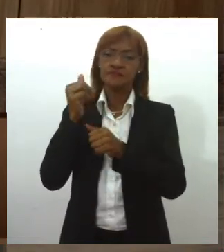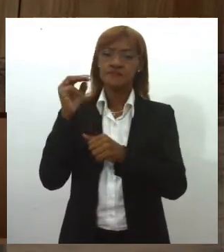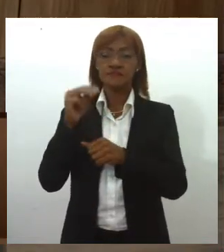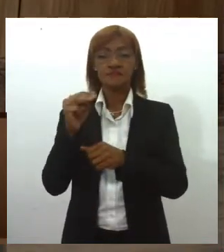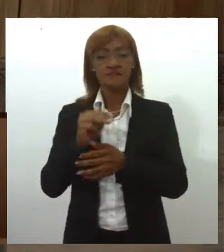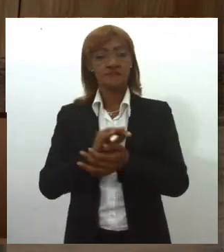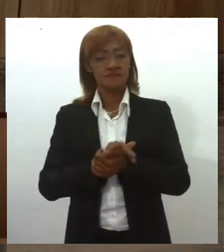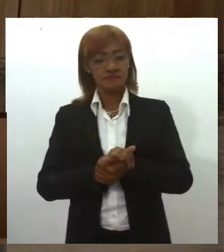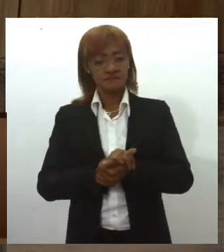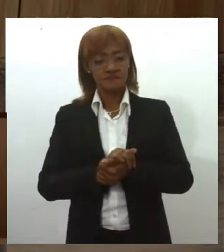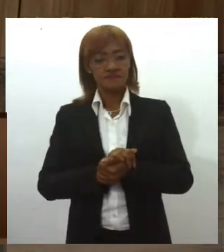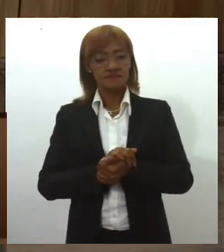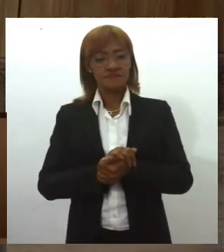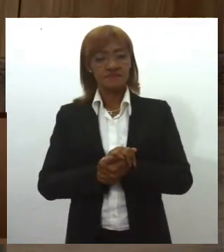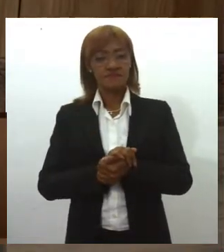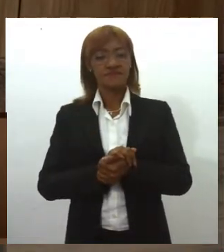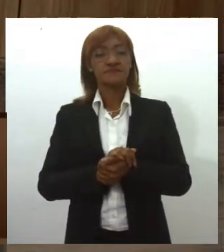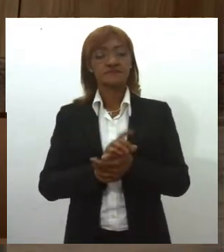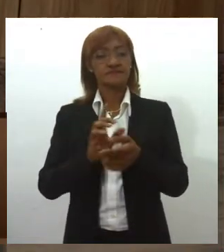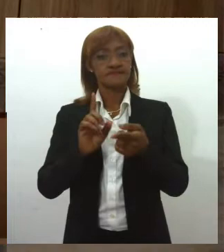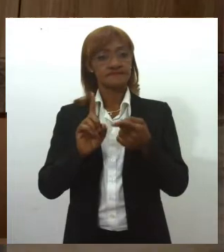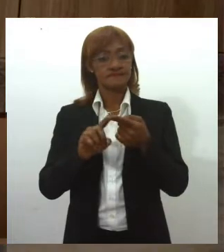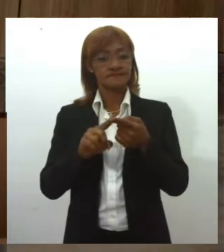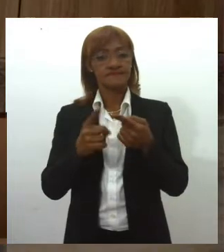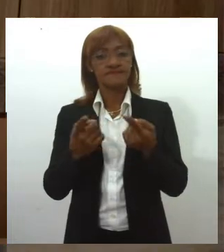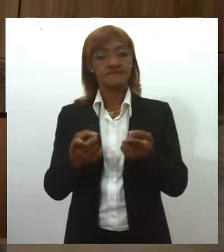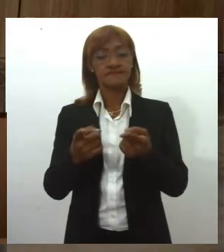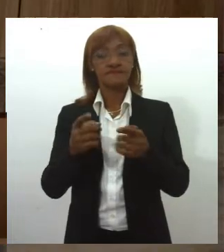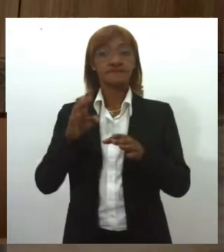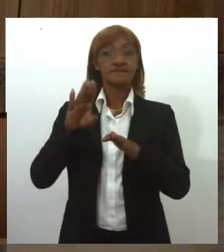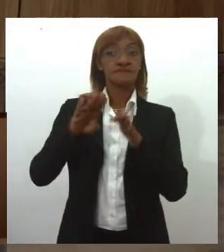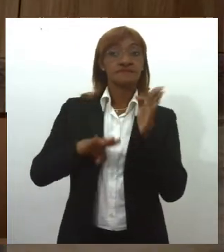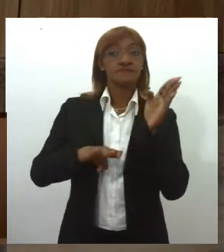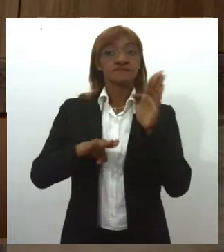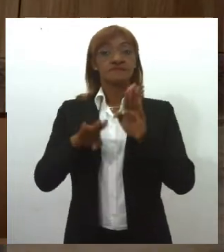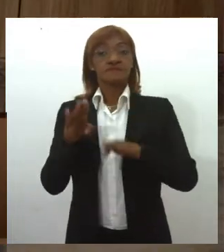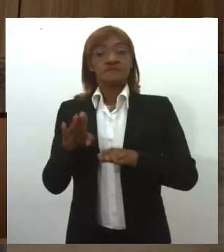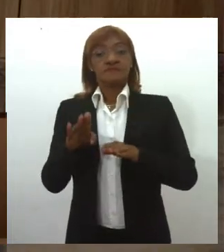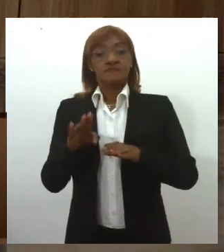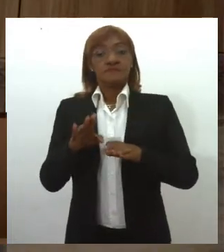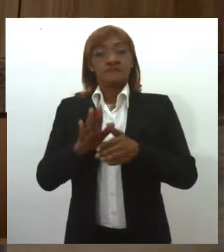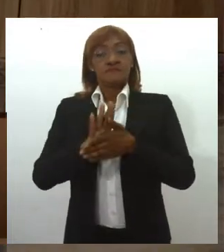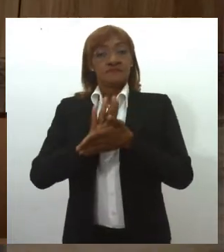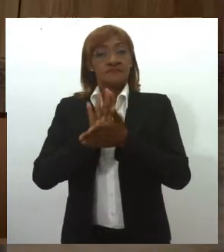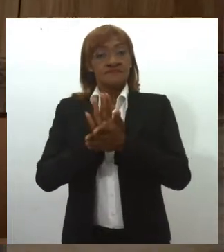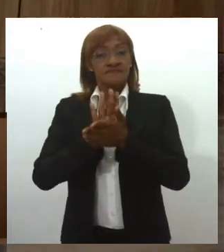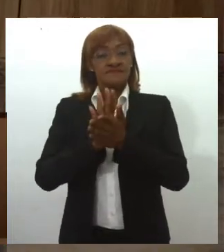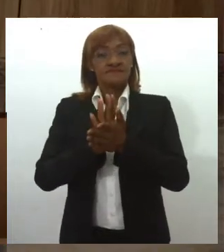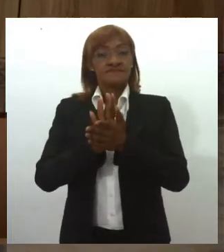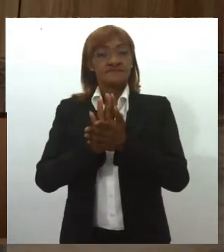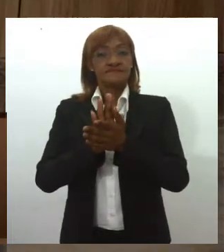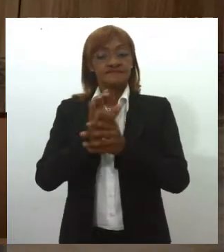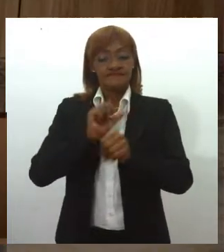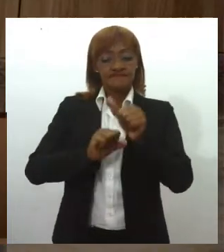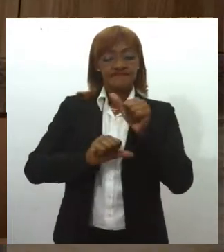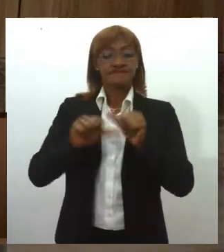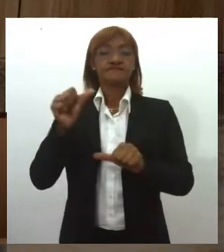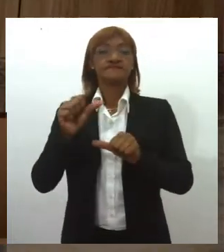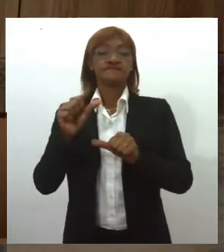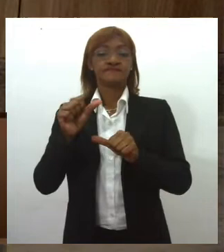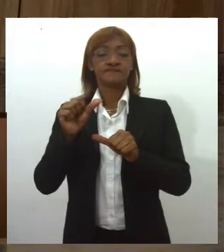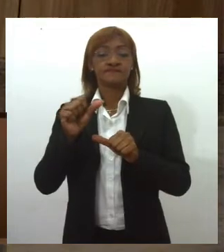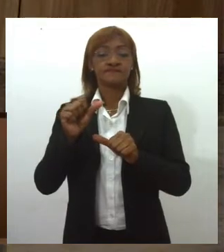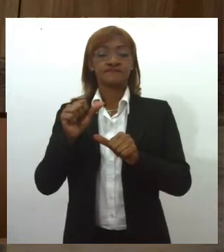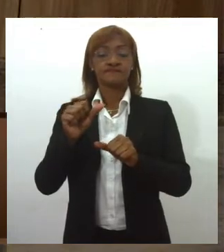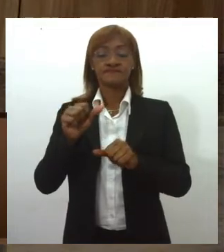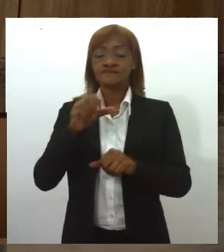ao ginecologista, levar também ao urologista, porque talvez quebre-se um pouco esse preconceito e faça com que esse adolescente